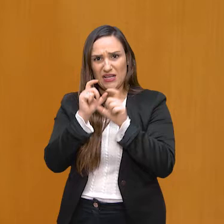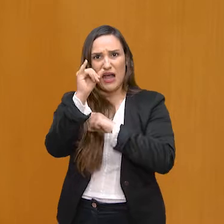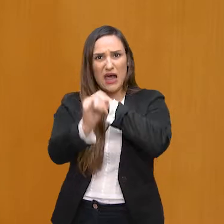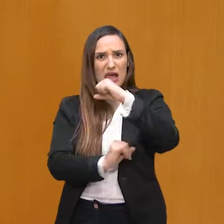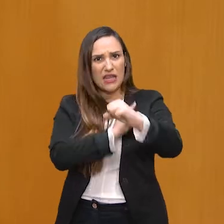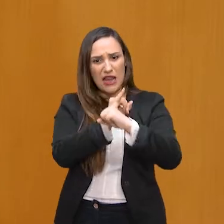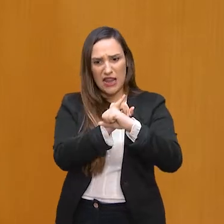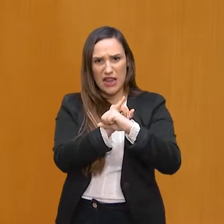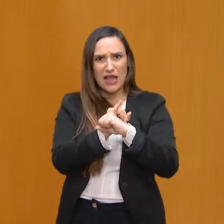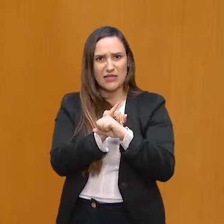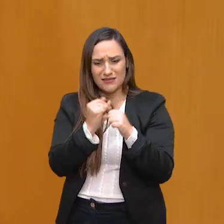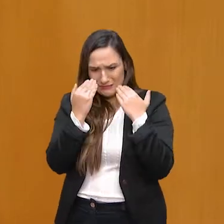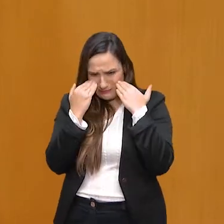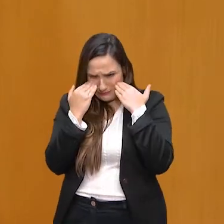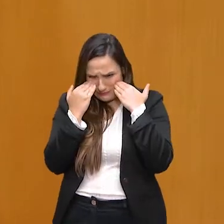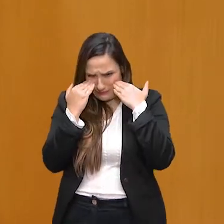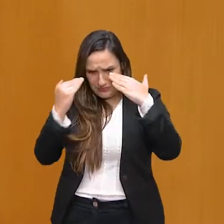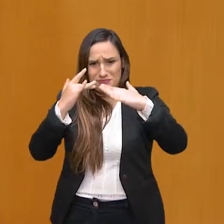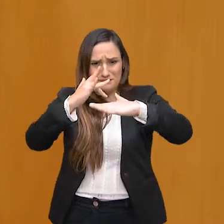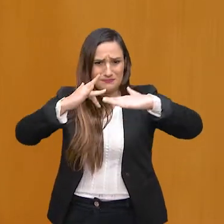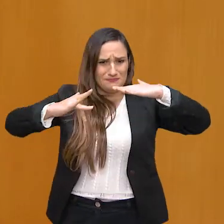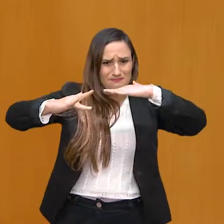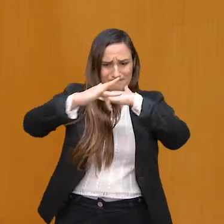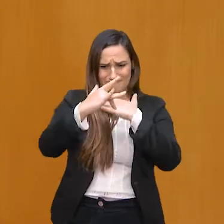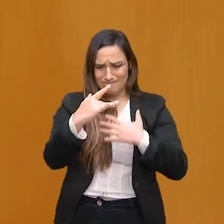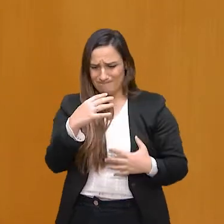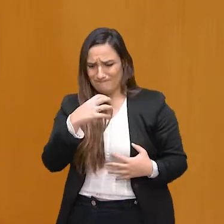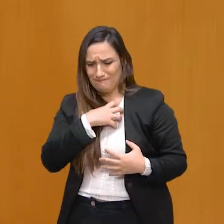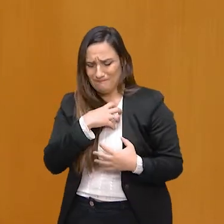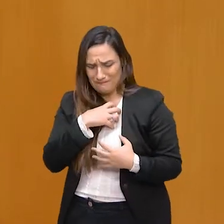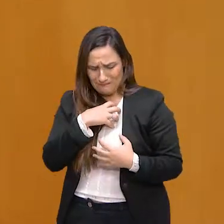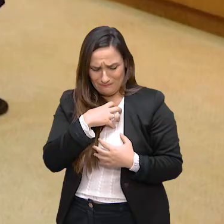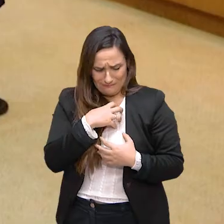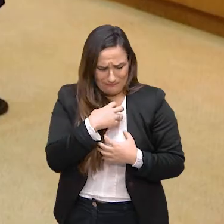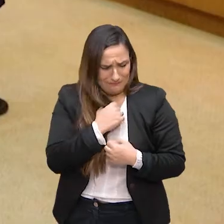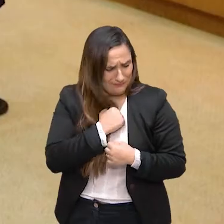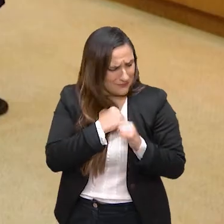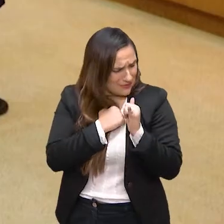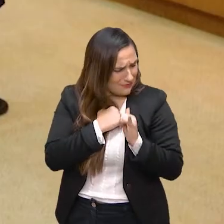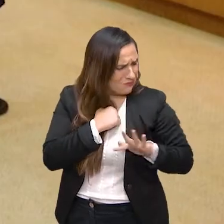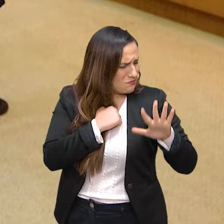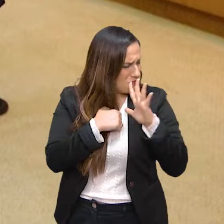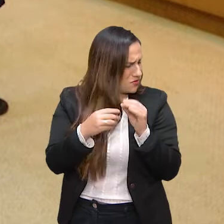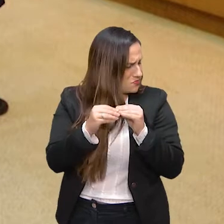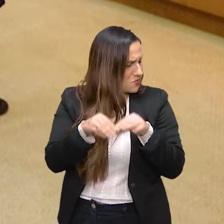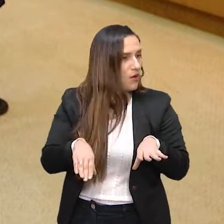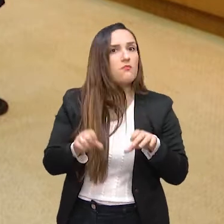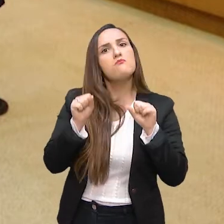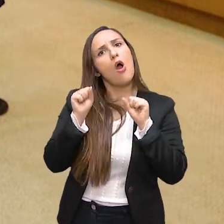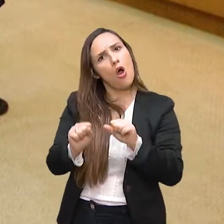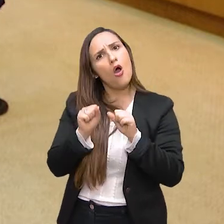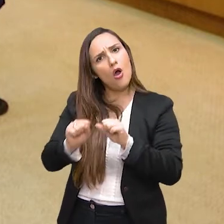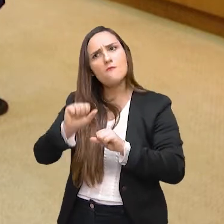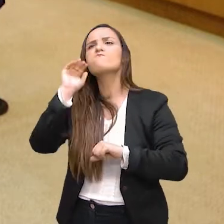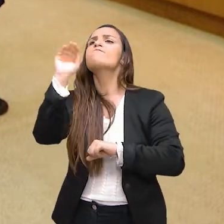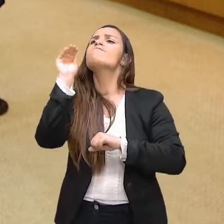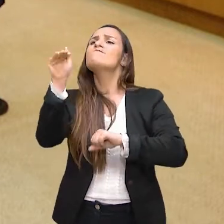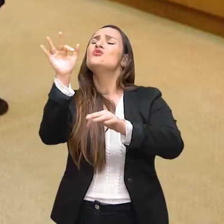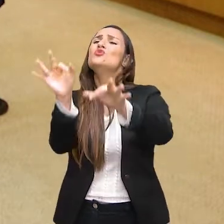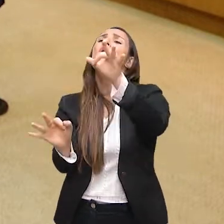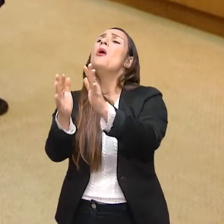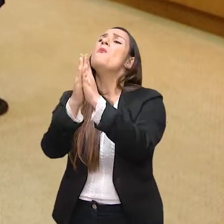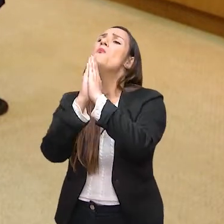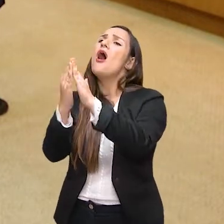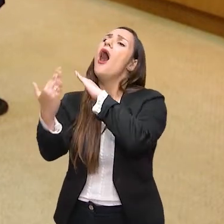Muitas vezes a pessoa pode estar sendo ofendida pela internet ou por essas mídias todas aí e